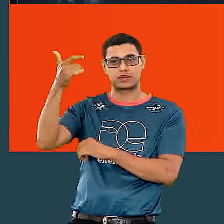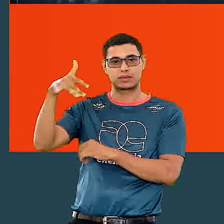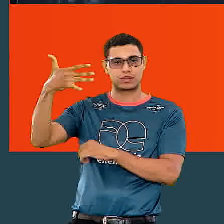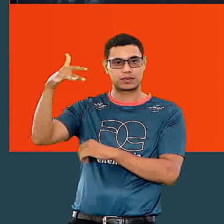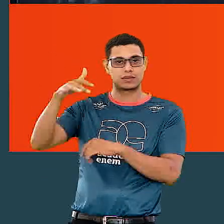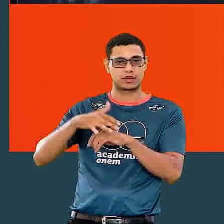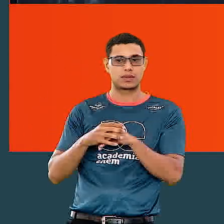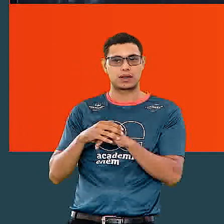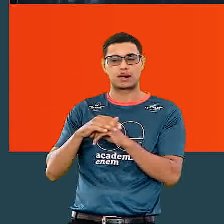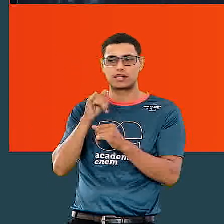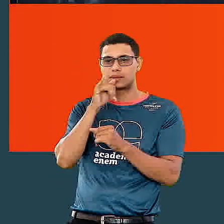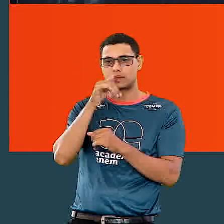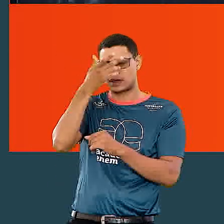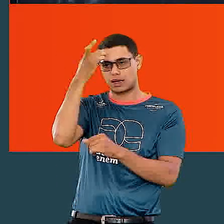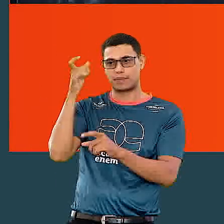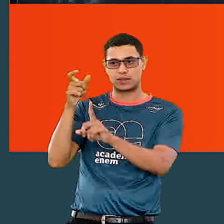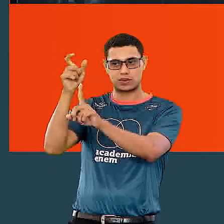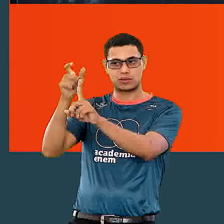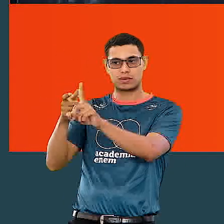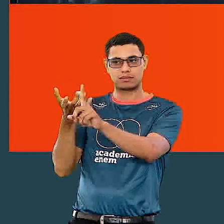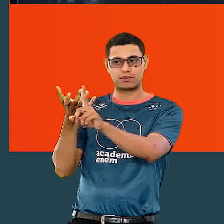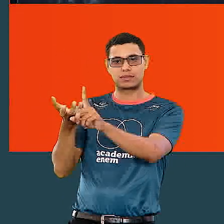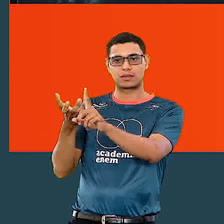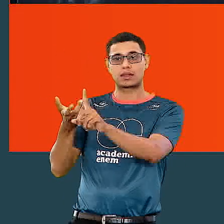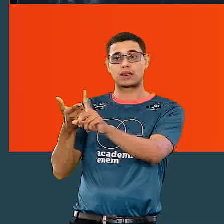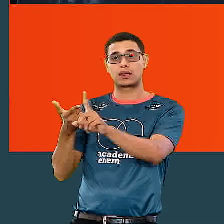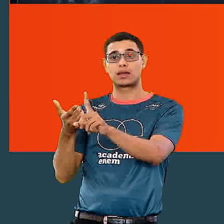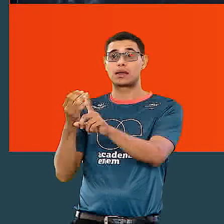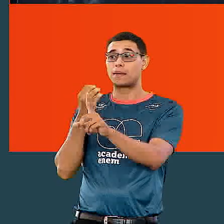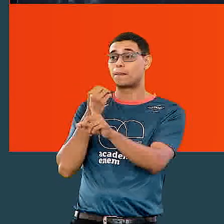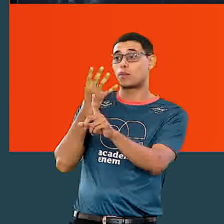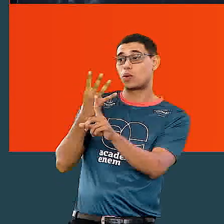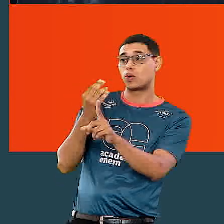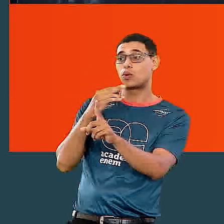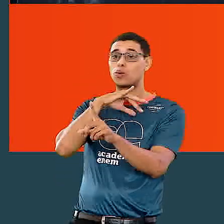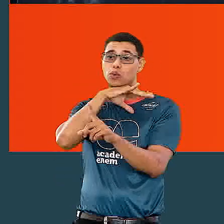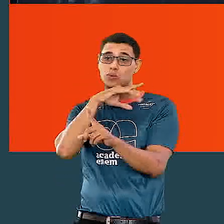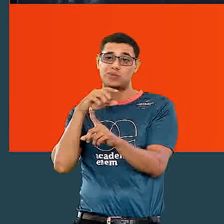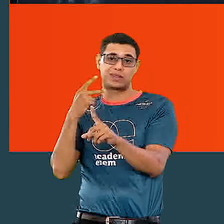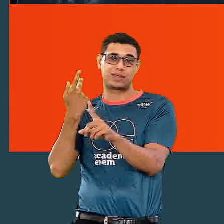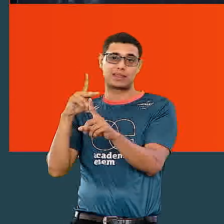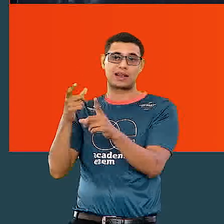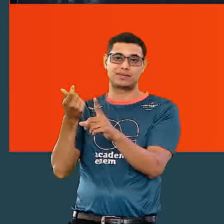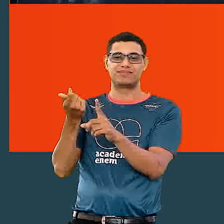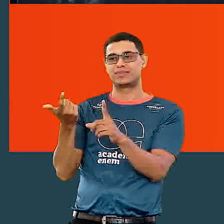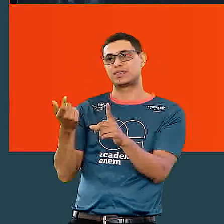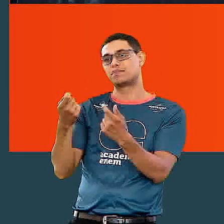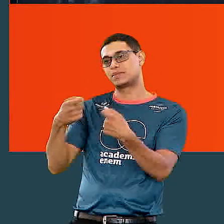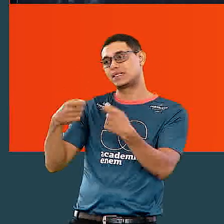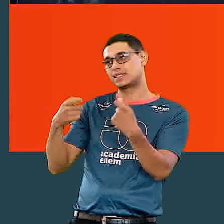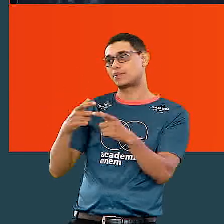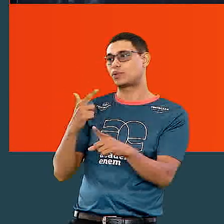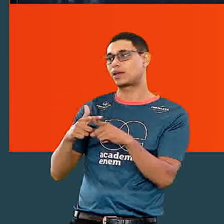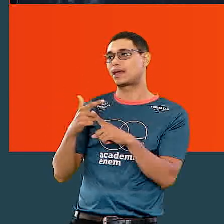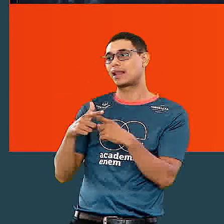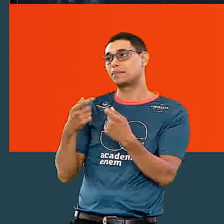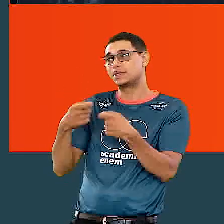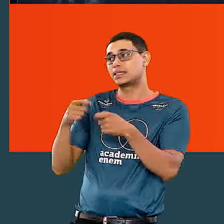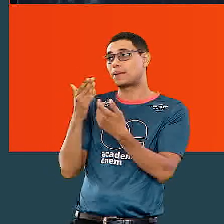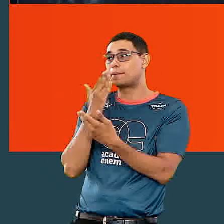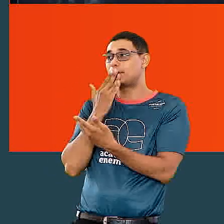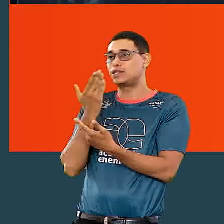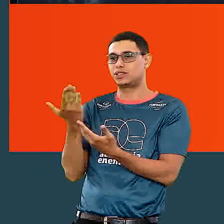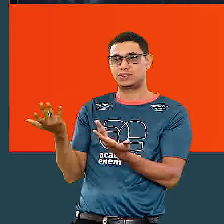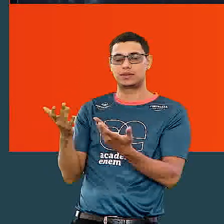a pessoa que te emprestou dinheiro, ela te pediu dinheiro porque ela está numa situação boa ou ruim? Mas ela está mal. Ela está mal. Para te pedir dinheiro emprestado, ela está